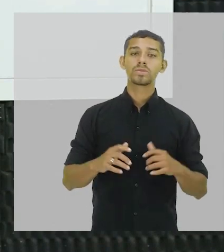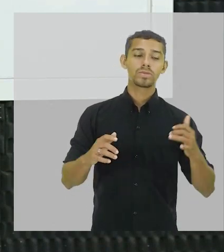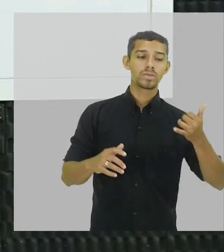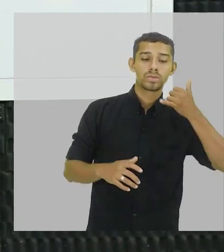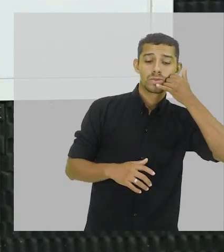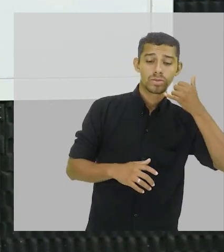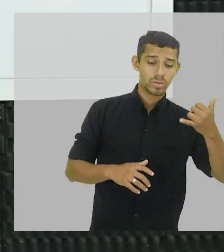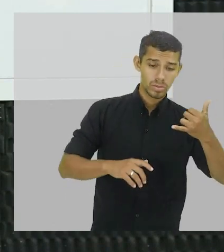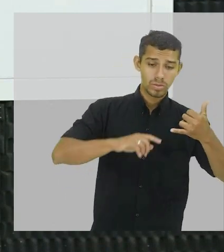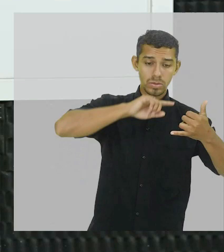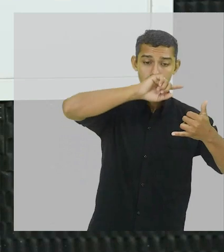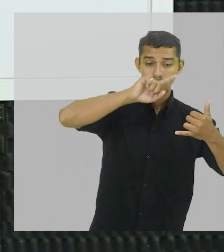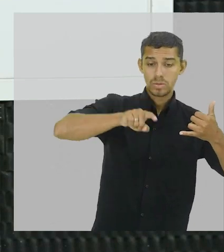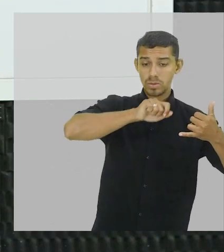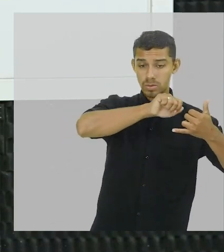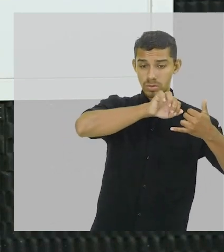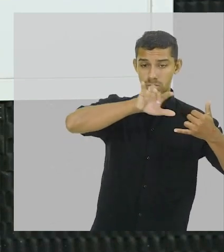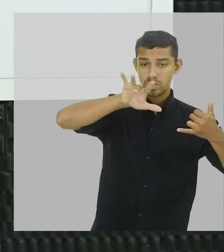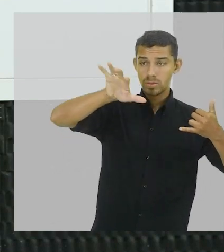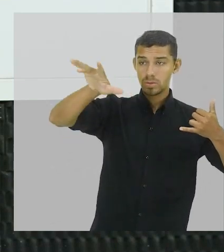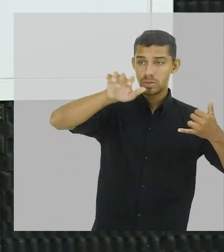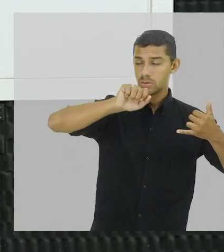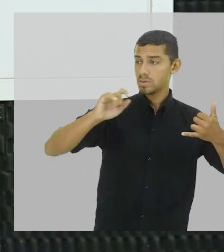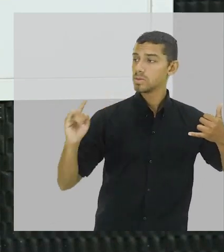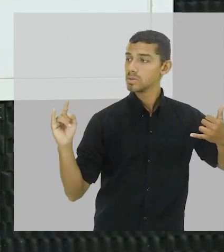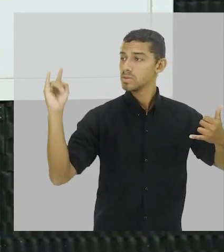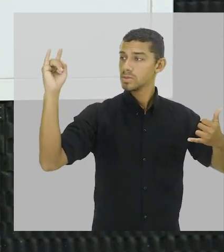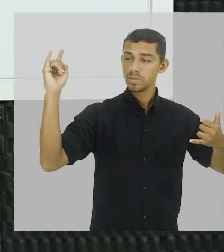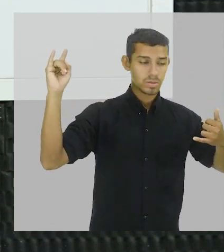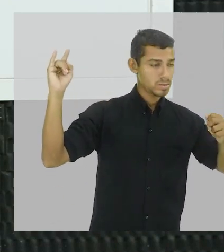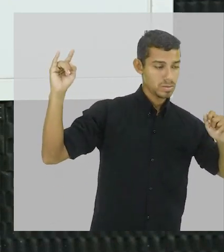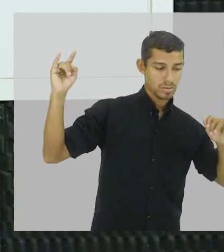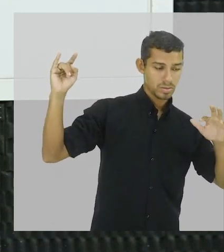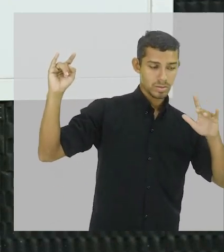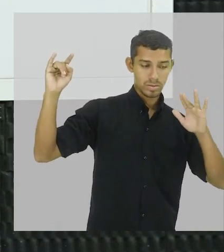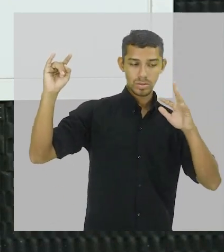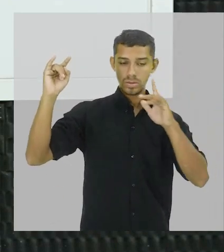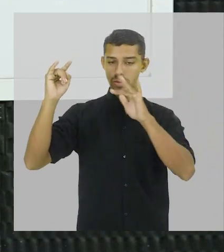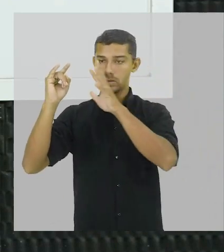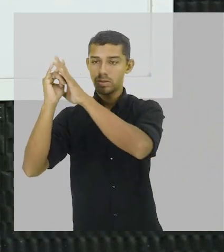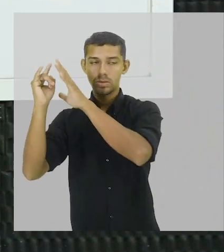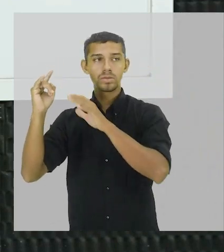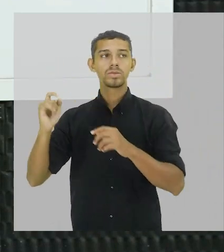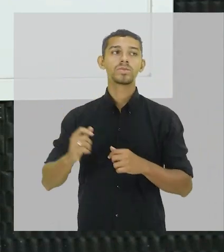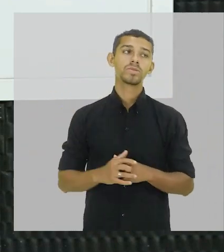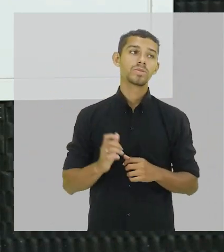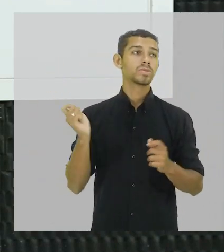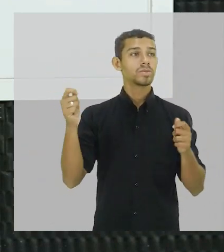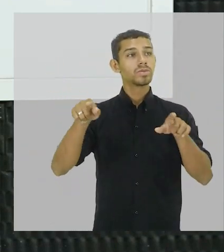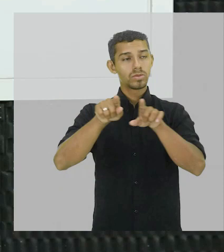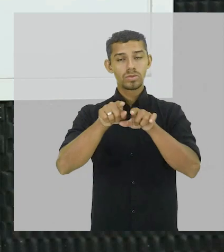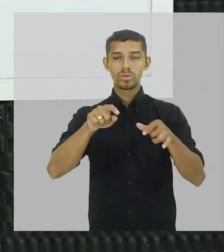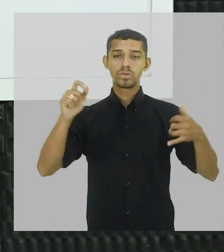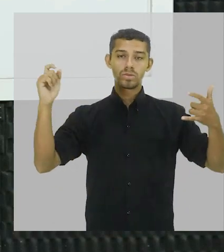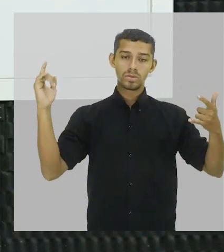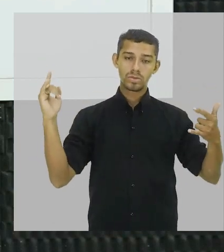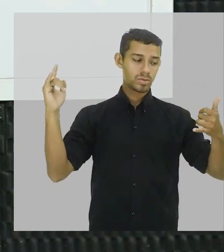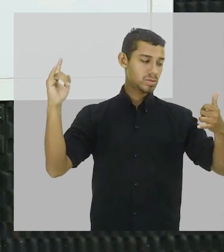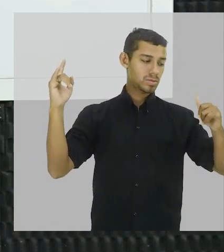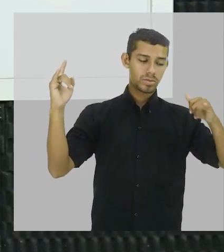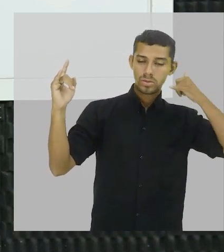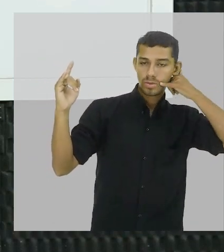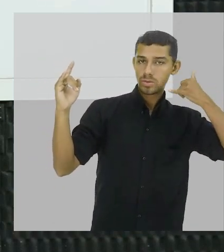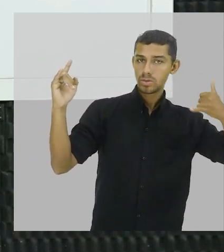e ela pode também emitir, não é, essas ondas para esses aparelhos celulares. Nós temos aqui